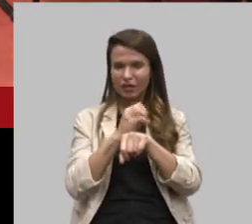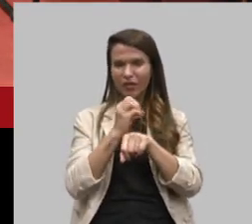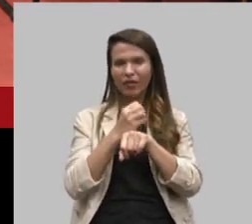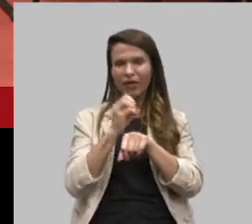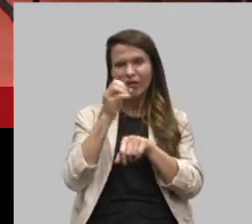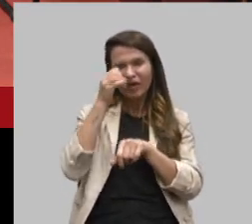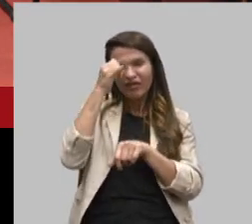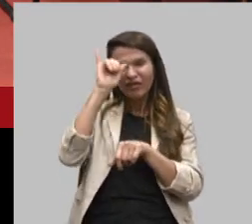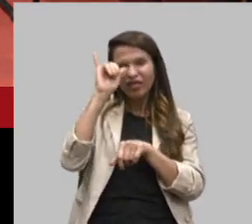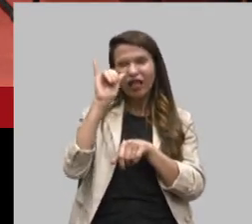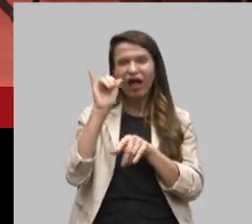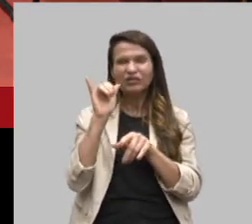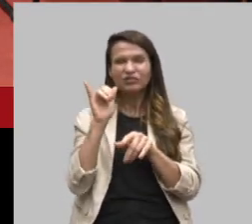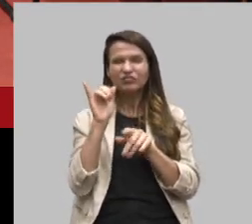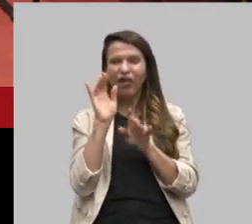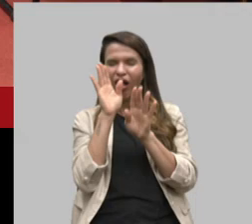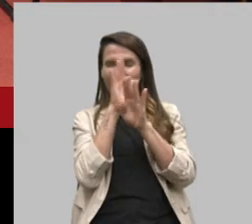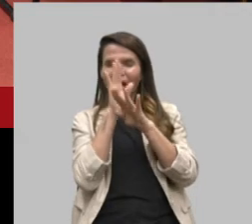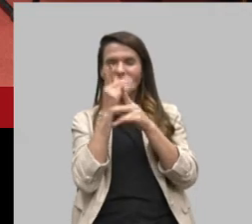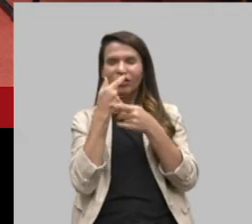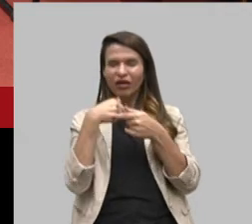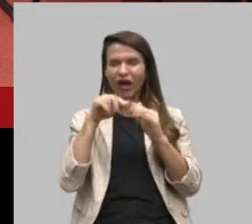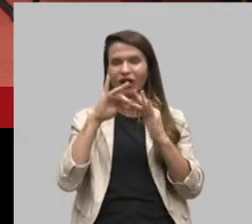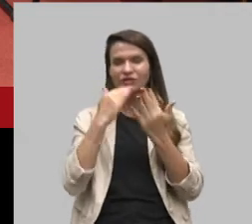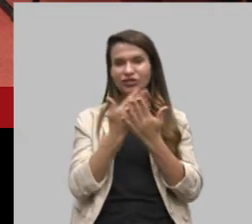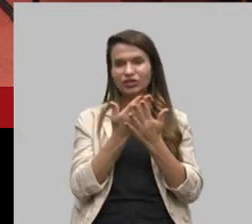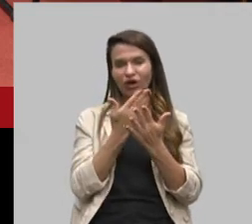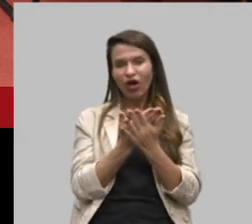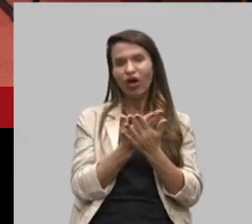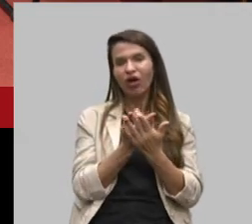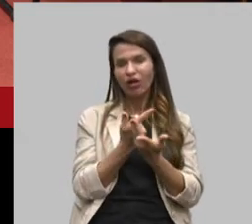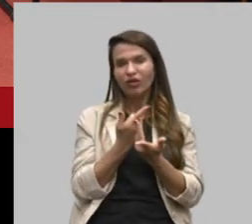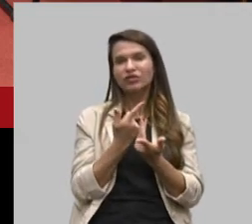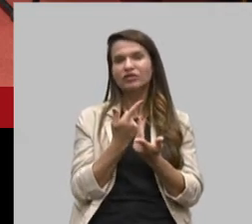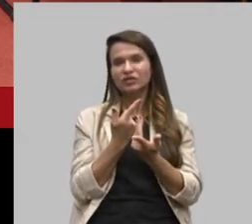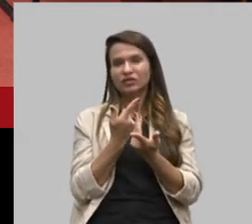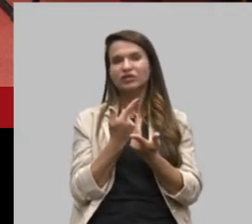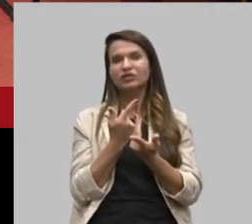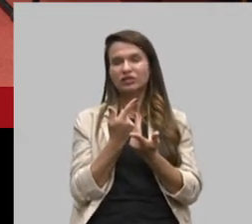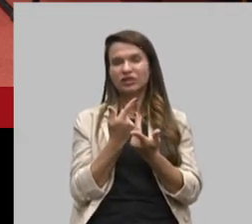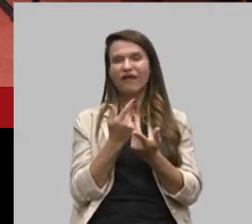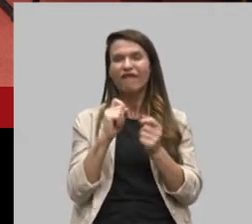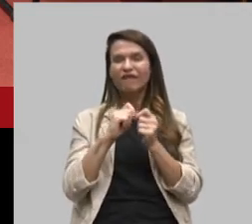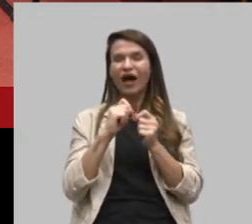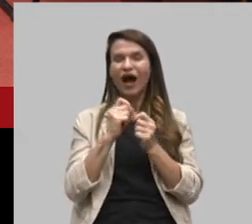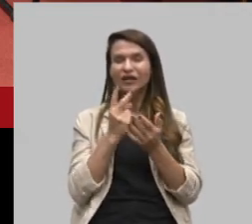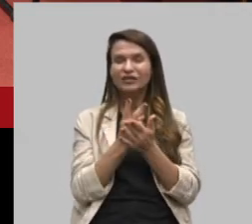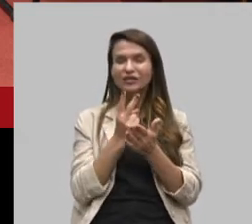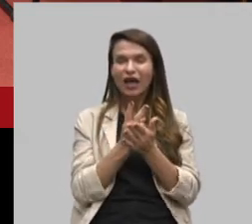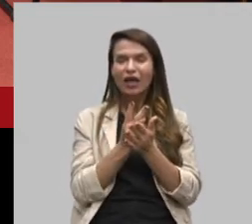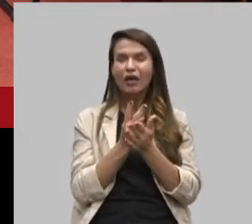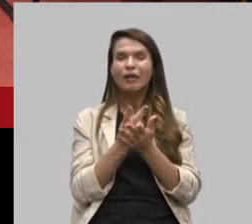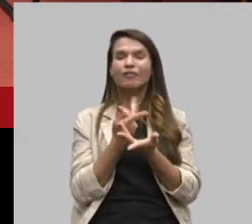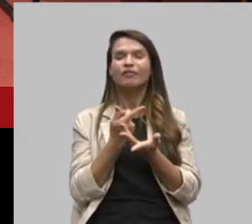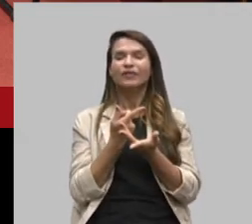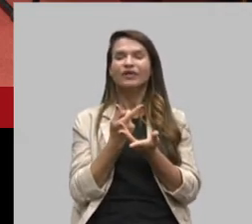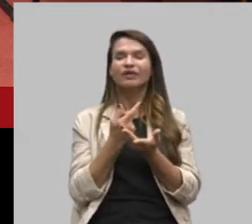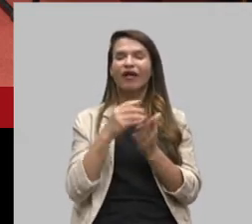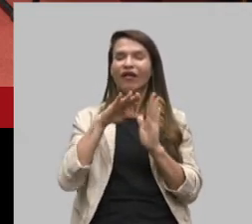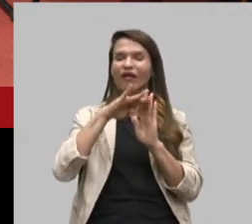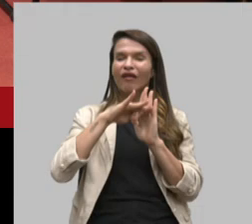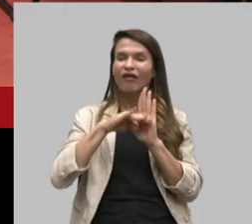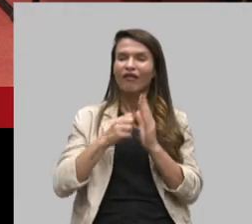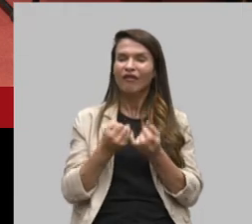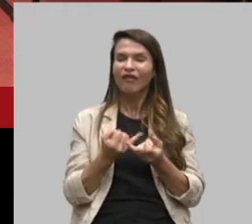monotomia que é a escola você fica um atrás do outro faz a mesma coisa a escola muitas vezes não é nem um pouco